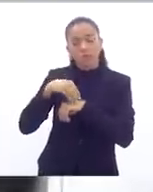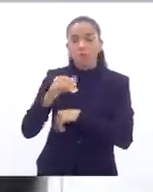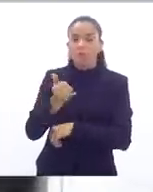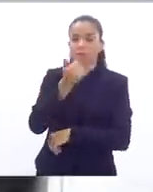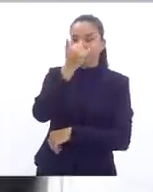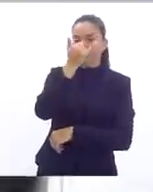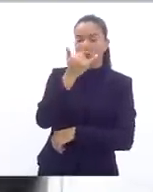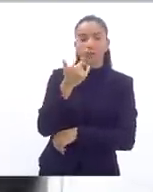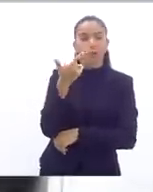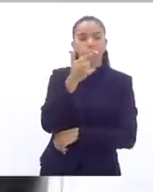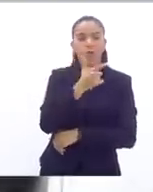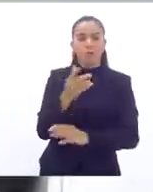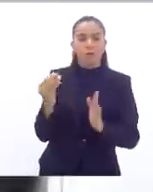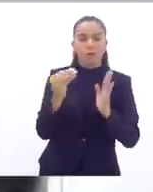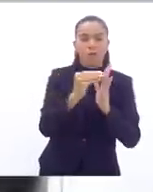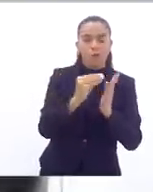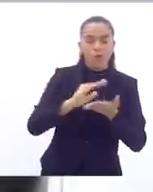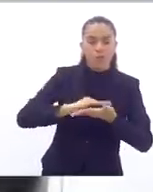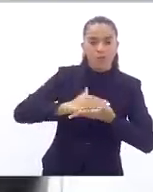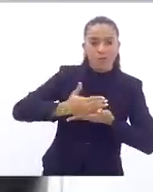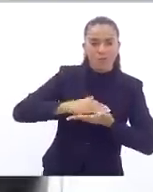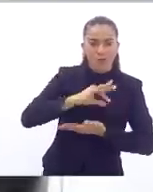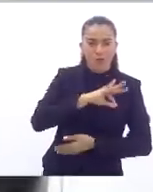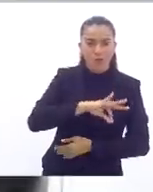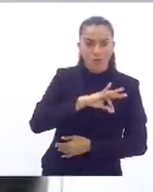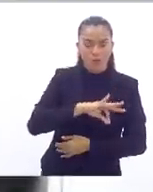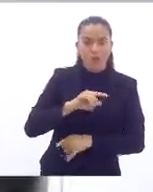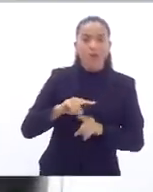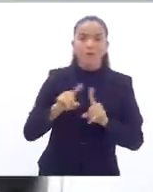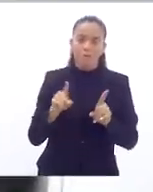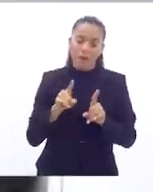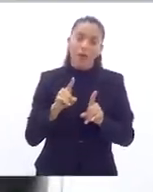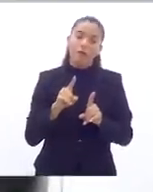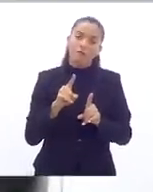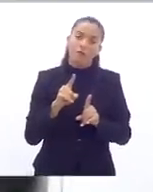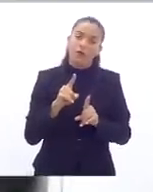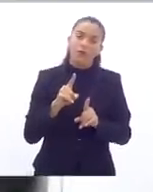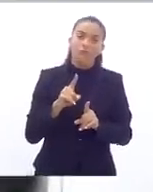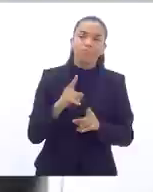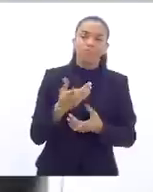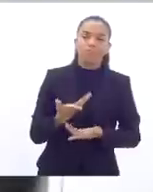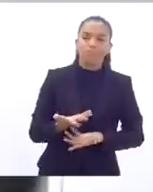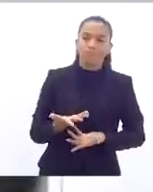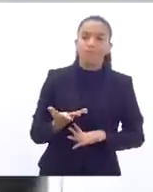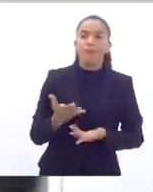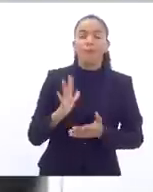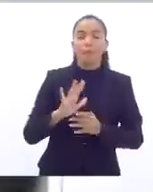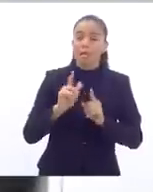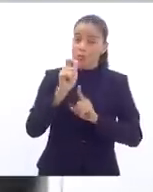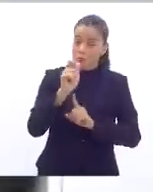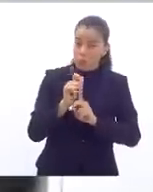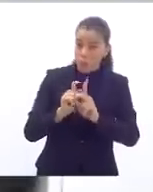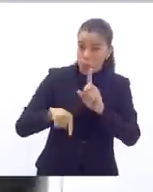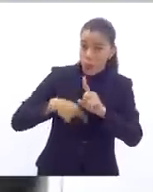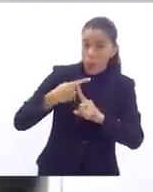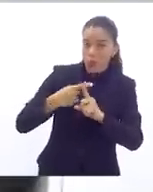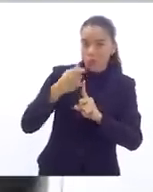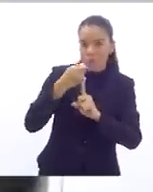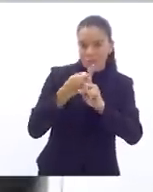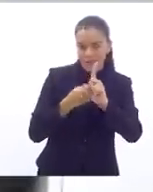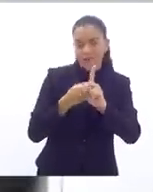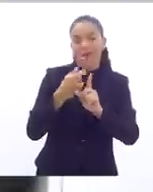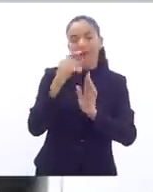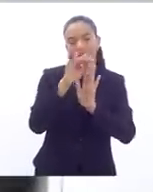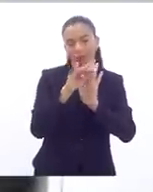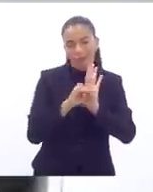azar não entrou na folha mas foi por causa do arquivo pesado não chegou assim foi encaminhado foi absorvido Mas no mês seguinte entrou todo mundo passamos a